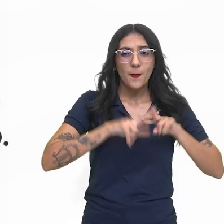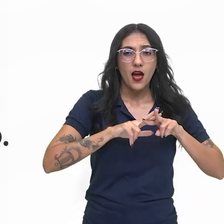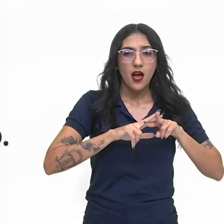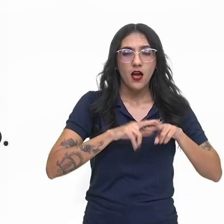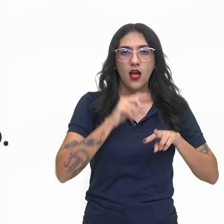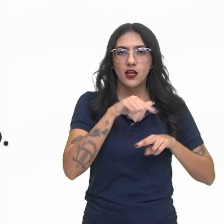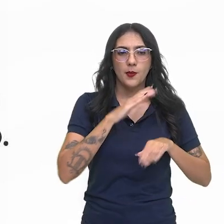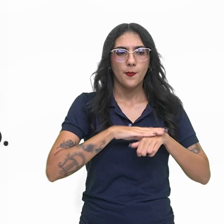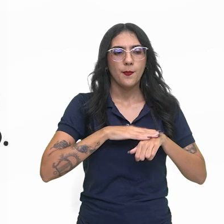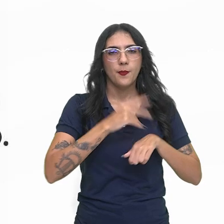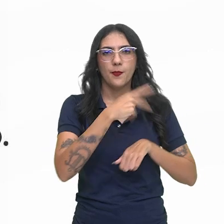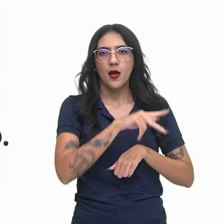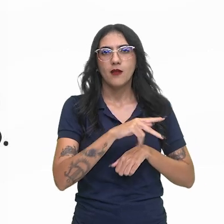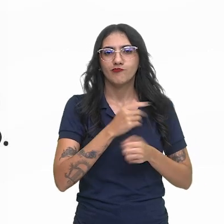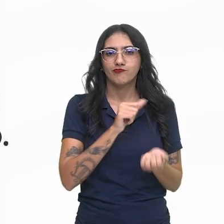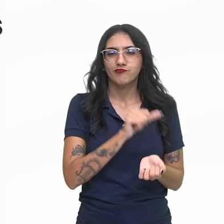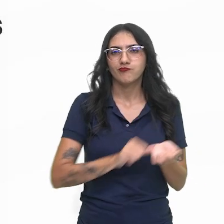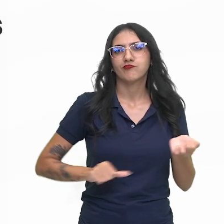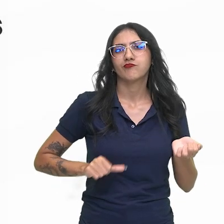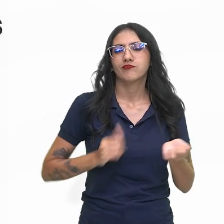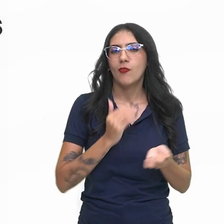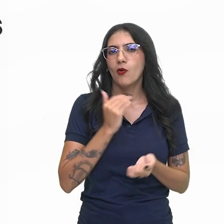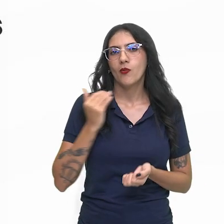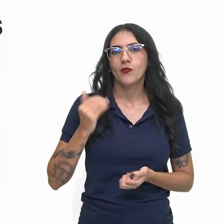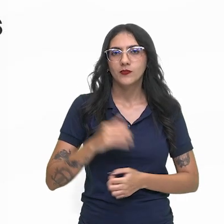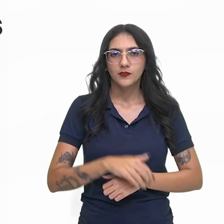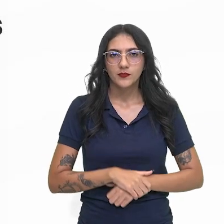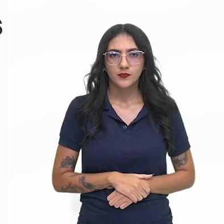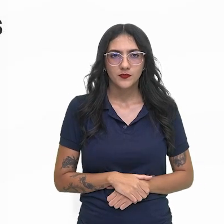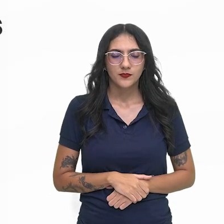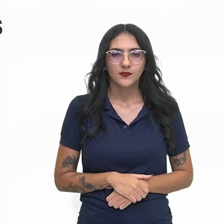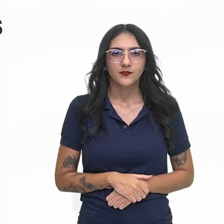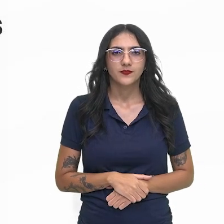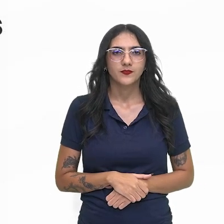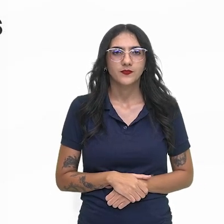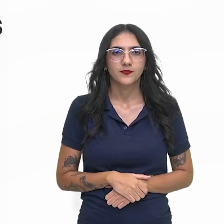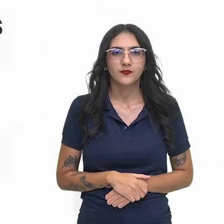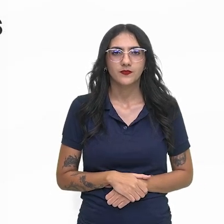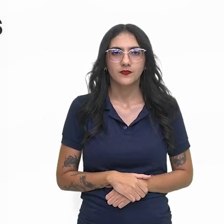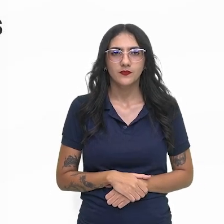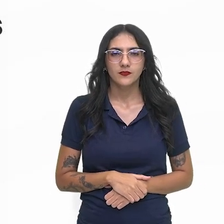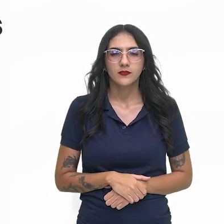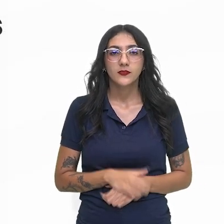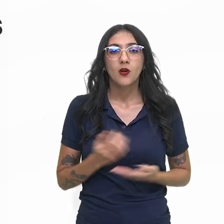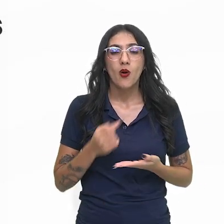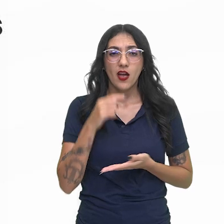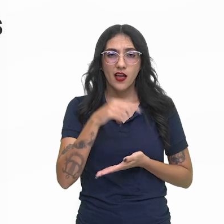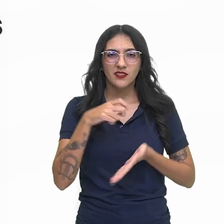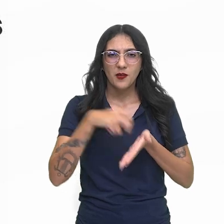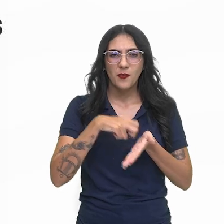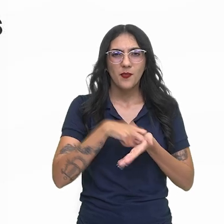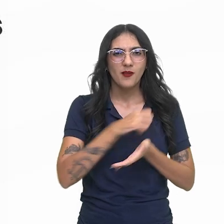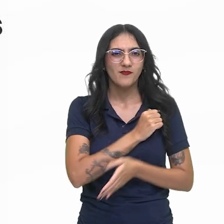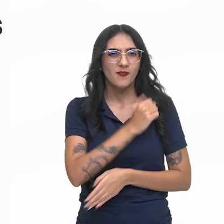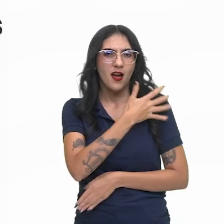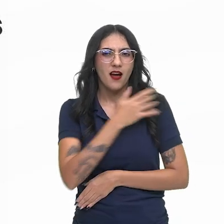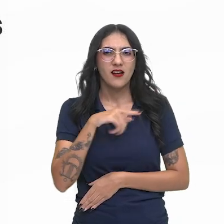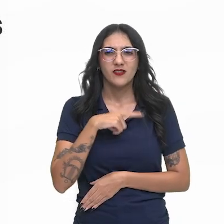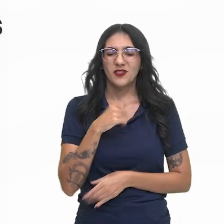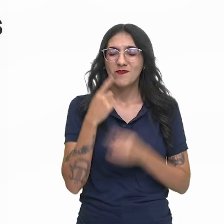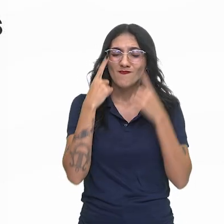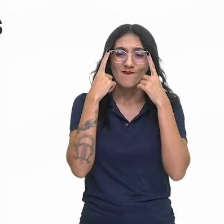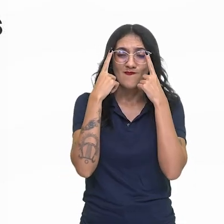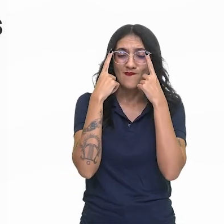suicídio. A ditadura chilena foi uma das mais agressivas de toda a América